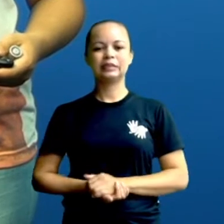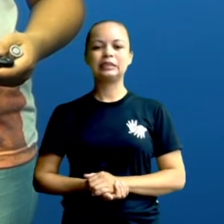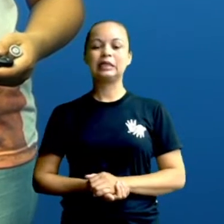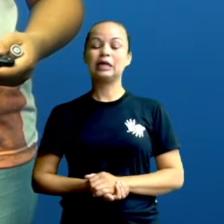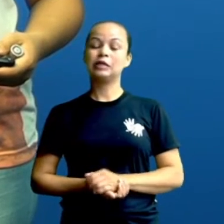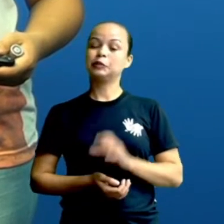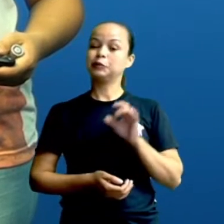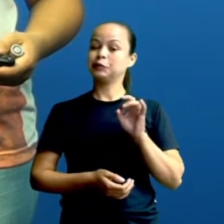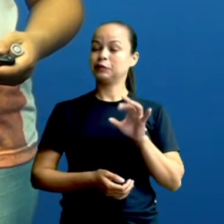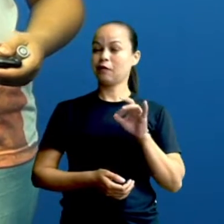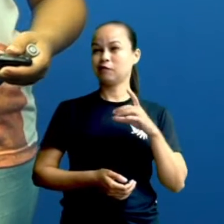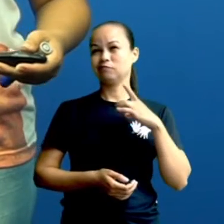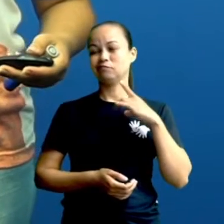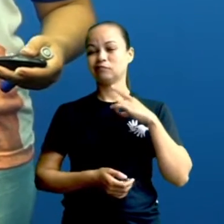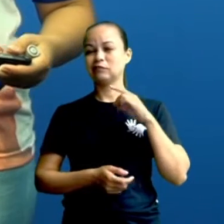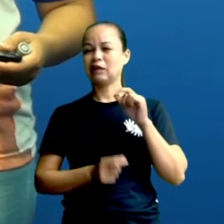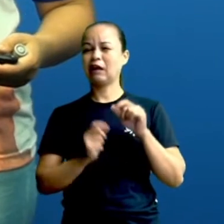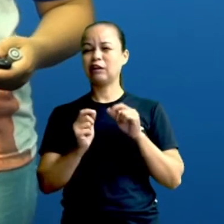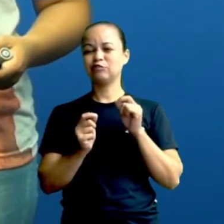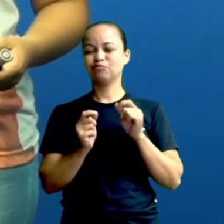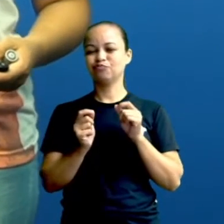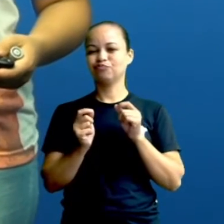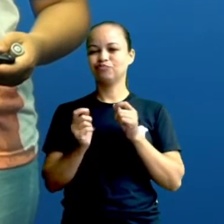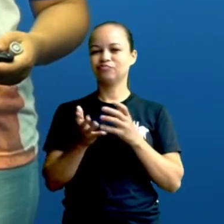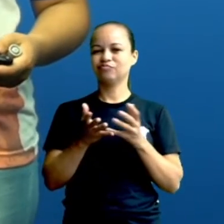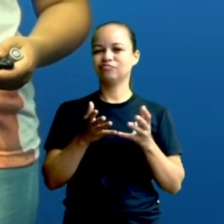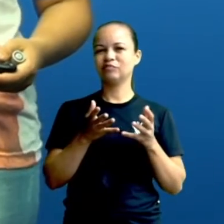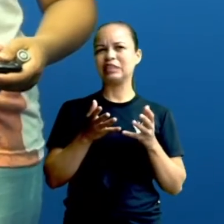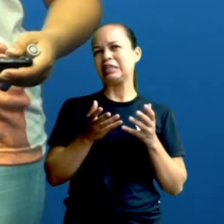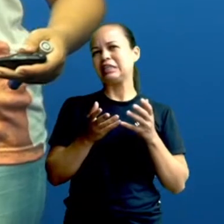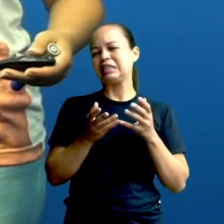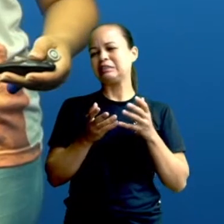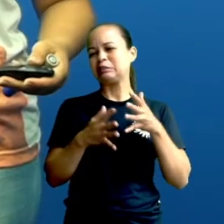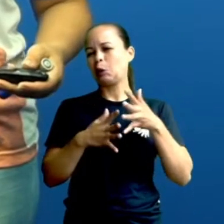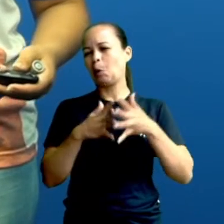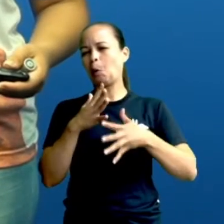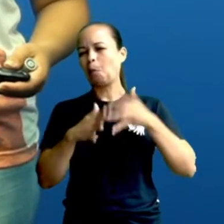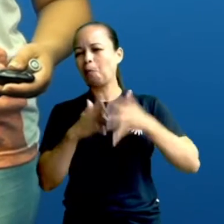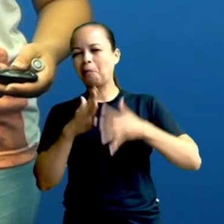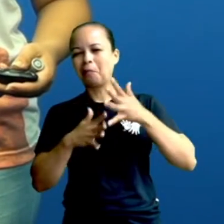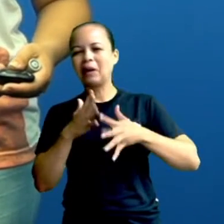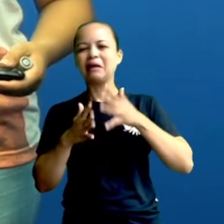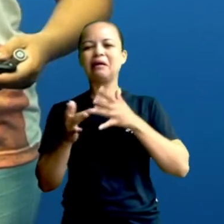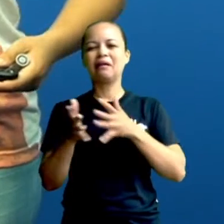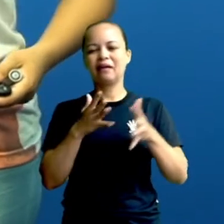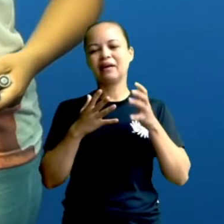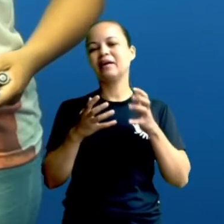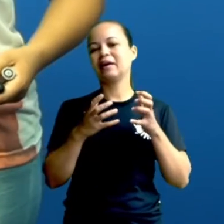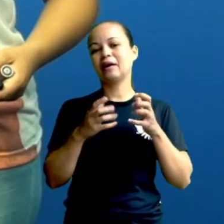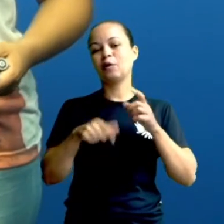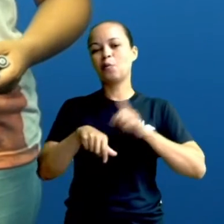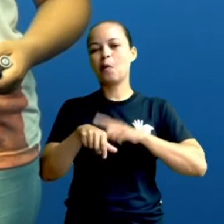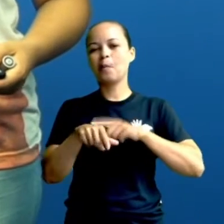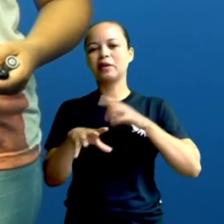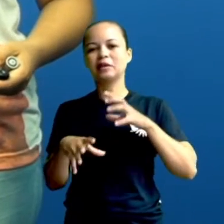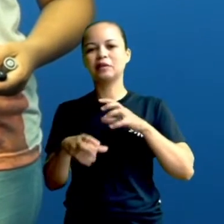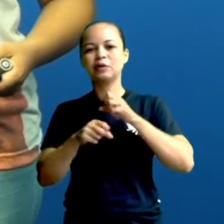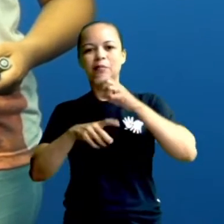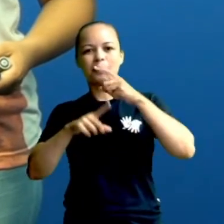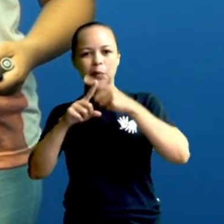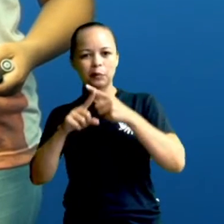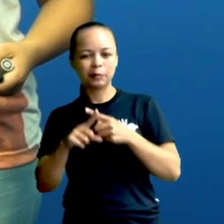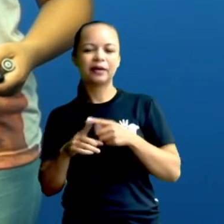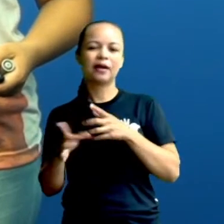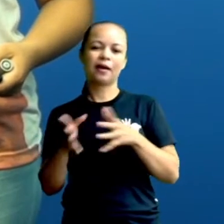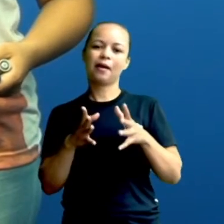Só tem um númerozinho que às vezes complica só um pouquinho na hora da gente multiplicar, mas não é nada